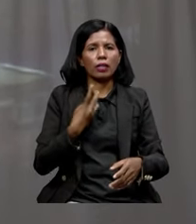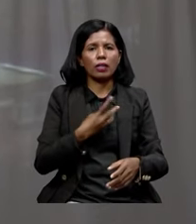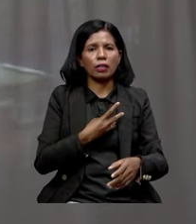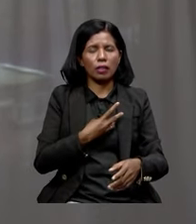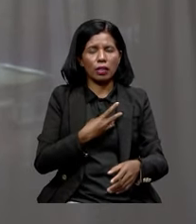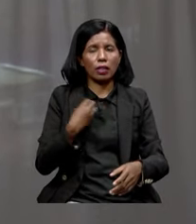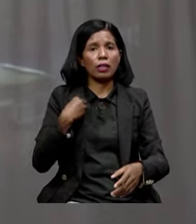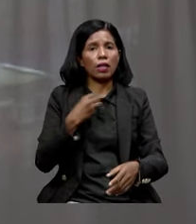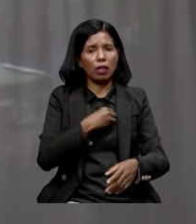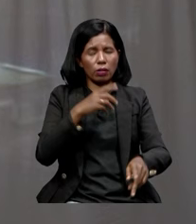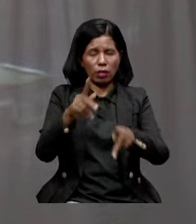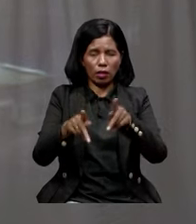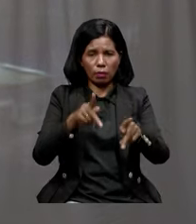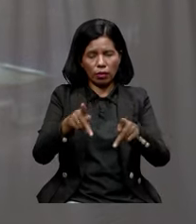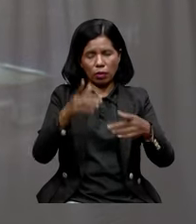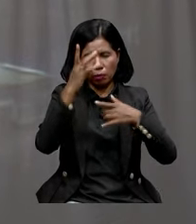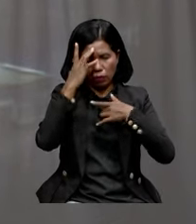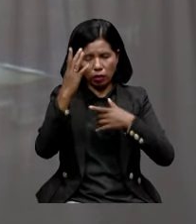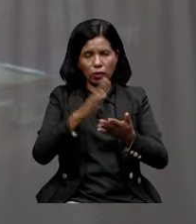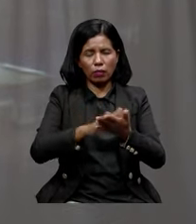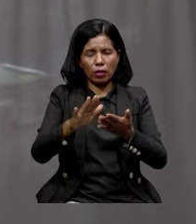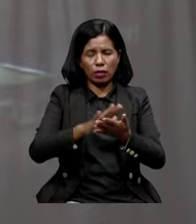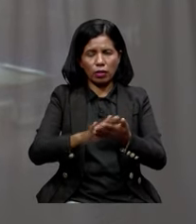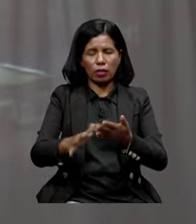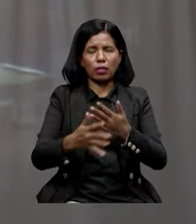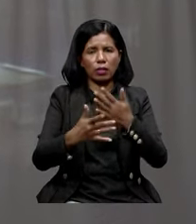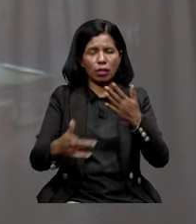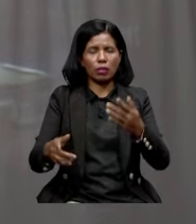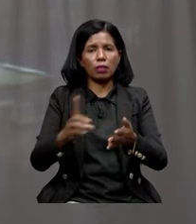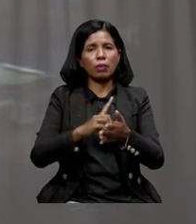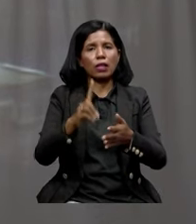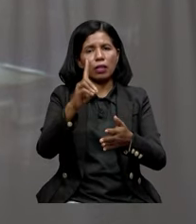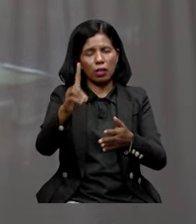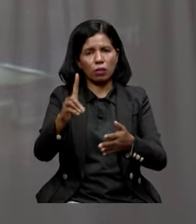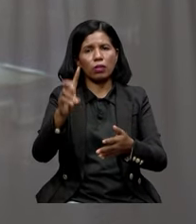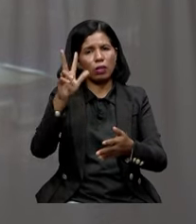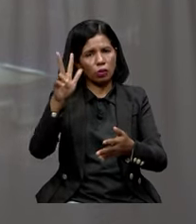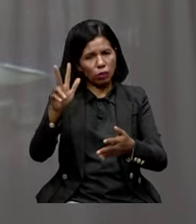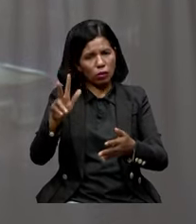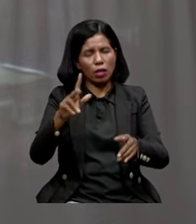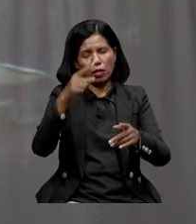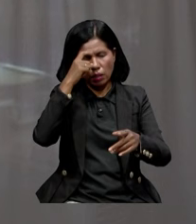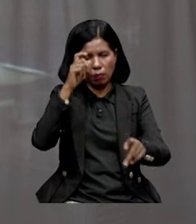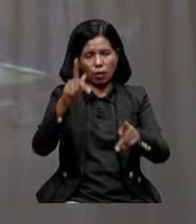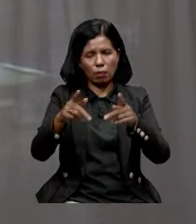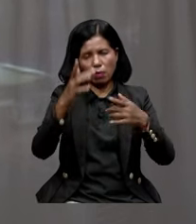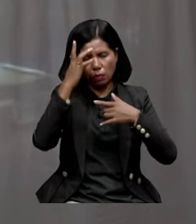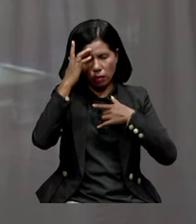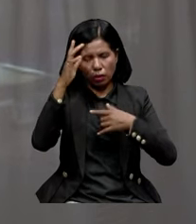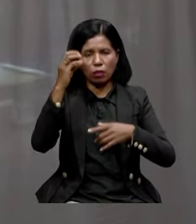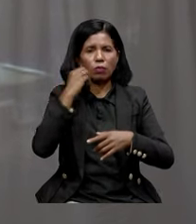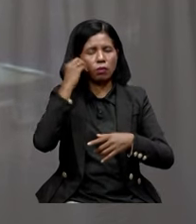nebe paseran semana ida dala rua no dala tolu tamba paciente balung hela ia liksa